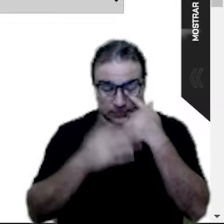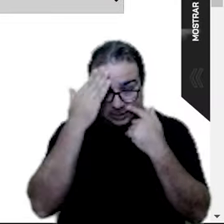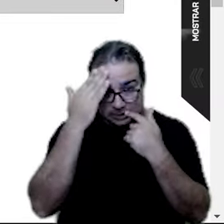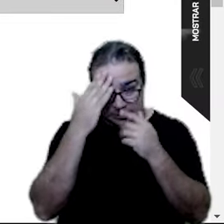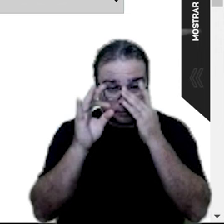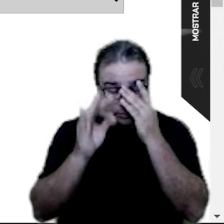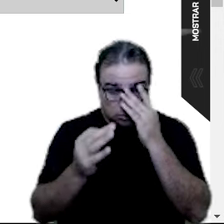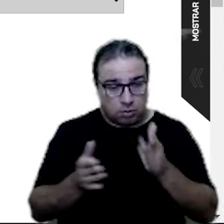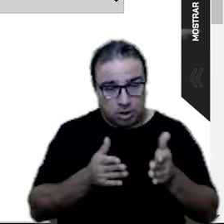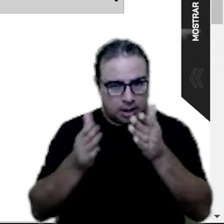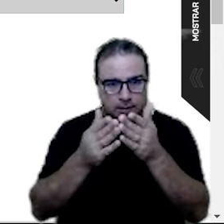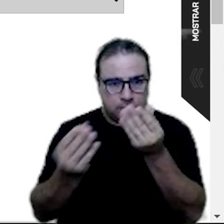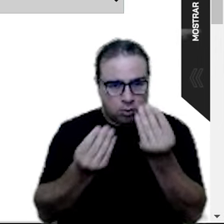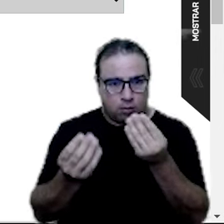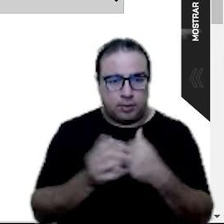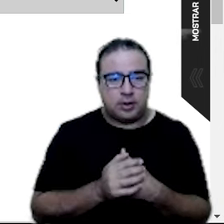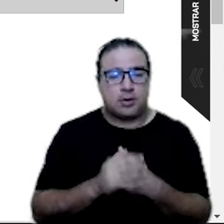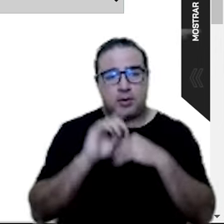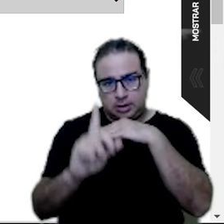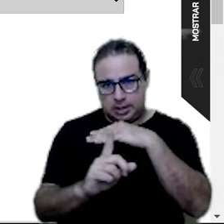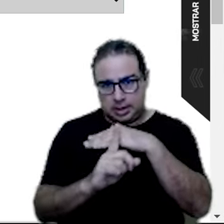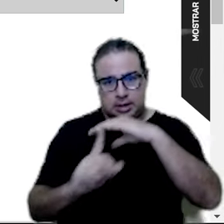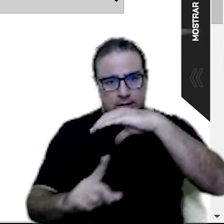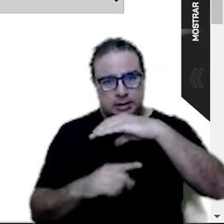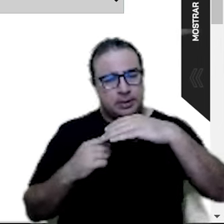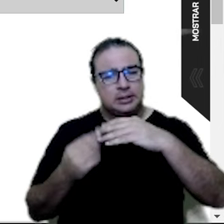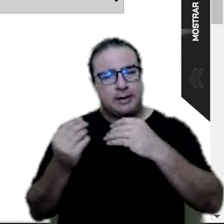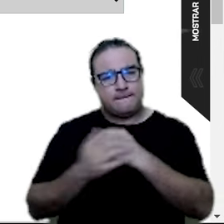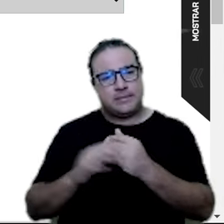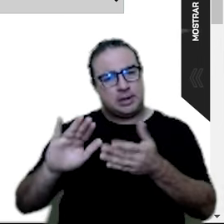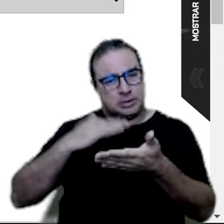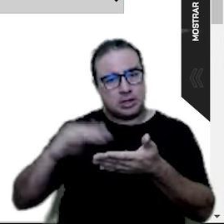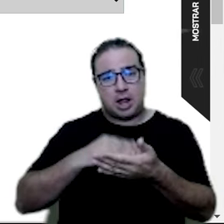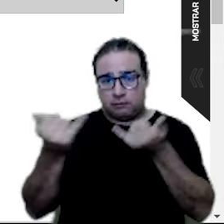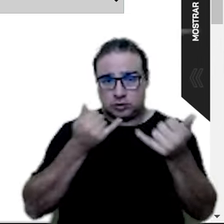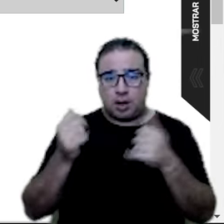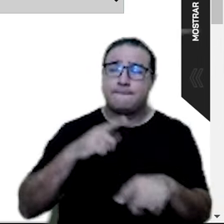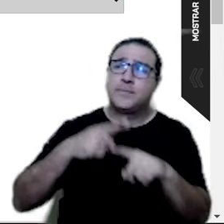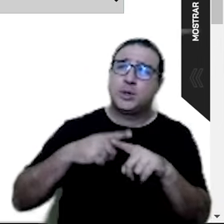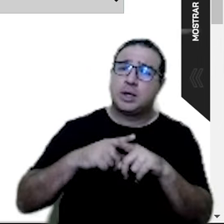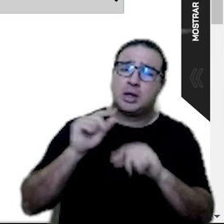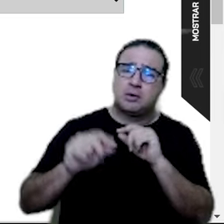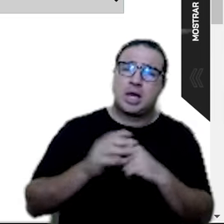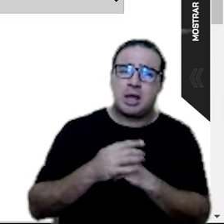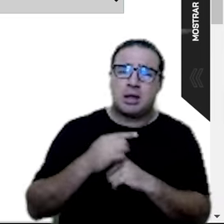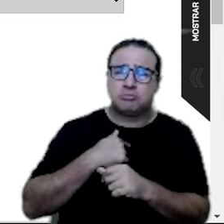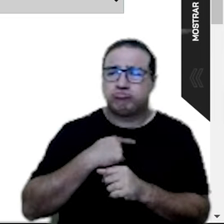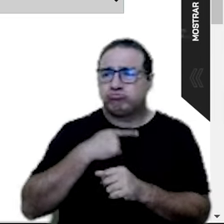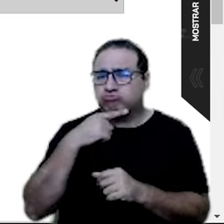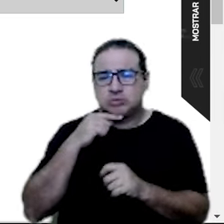já sabem aí o Caminho das Pedras o cliente manda muita mensagem pra gente informando ah porque